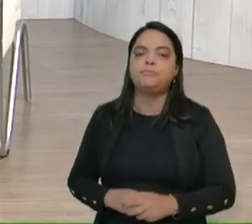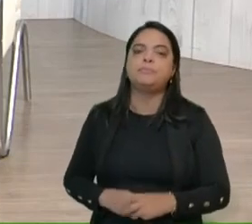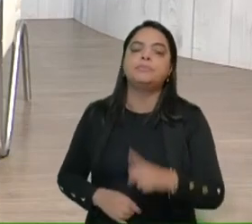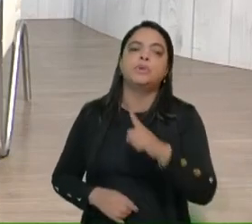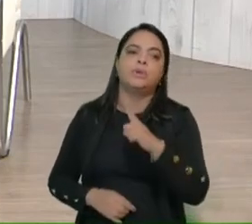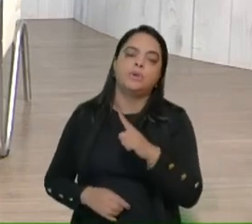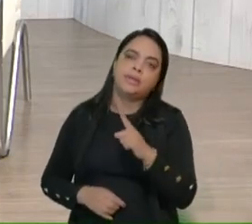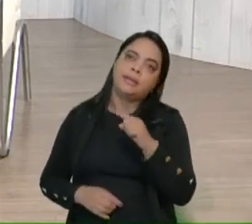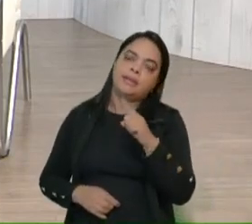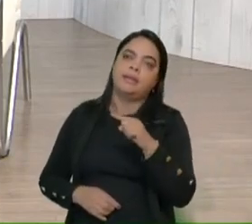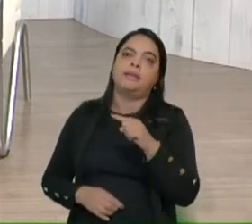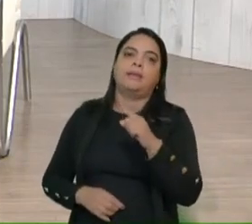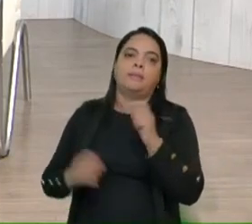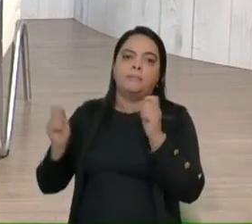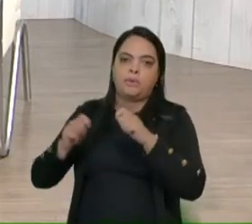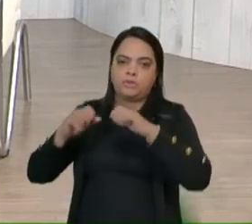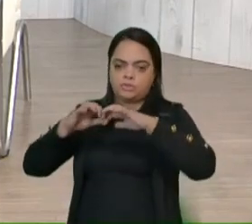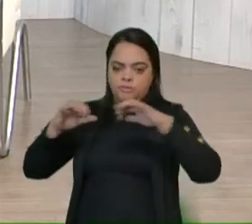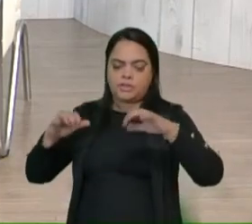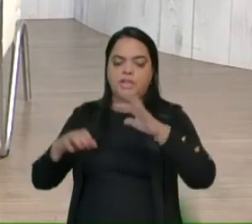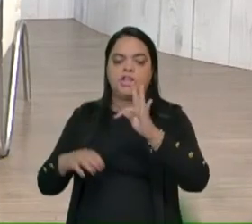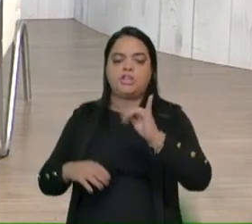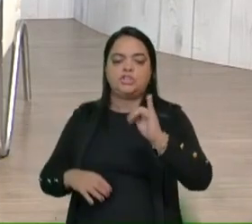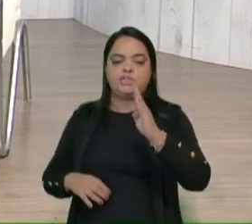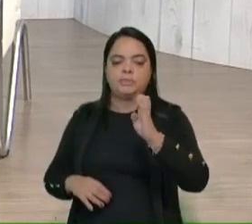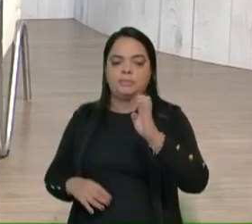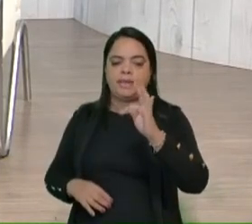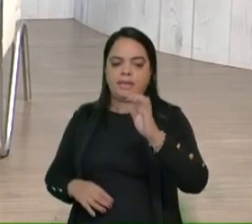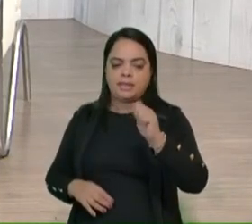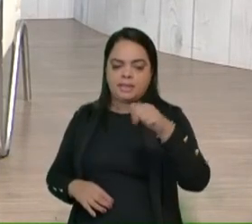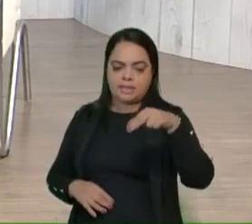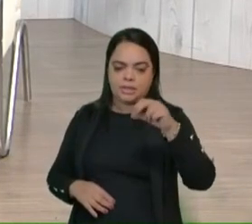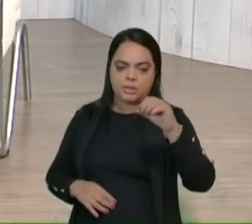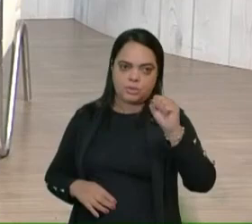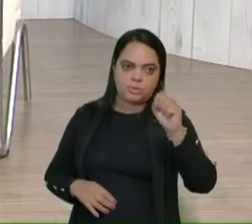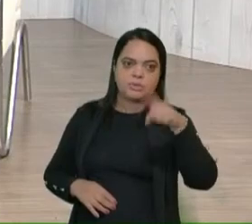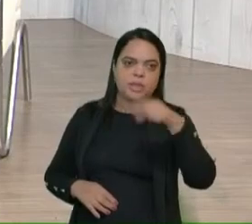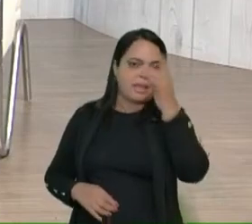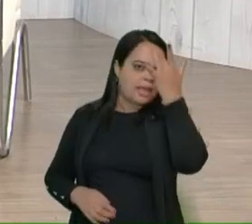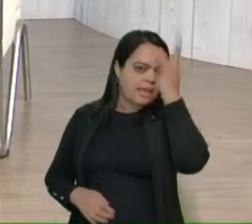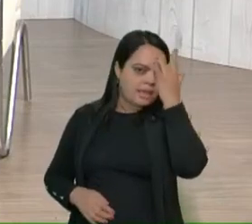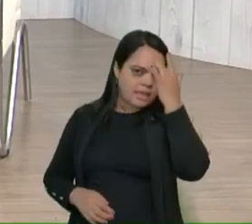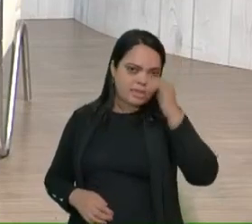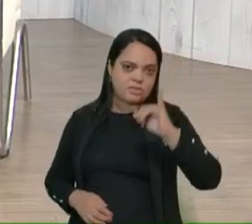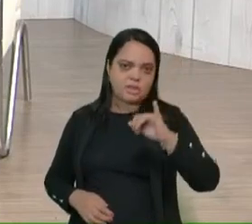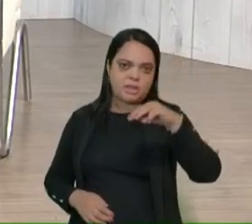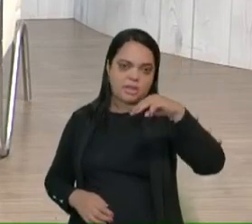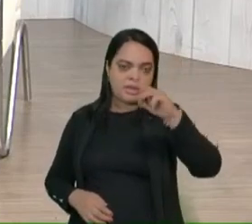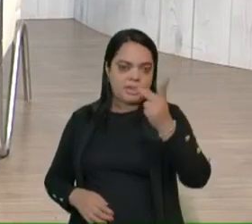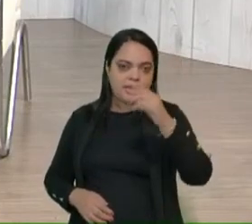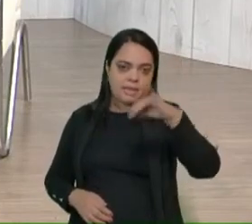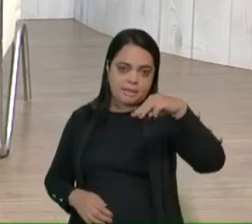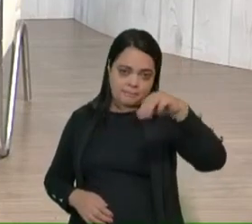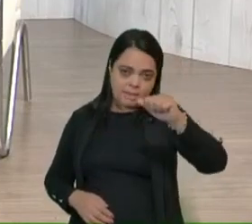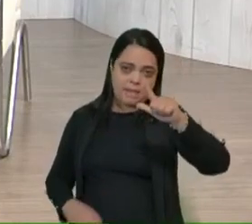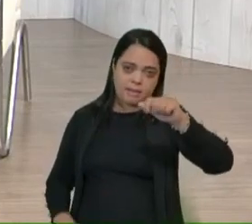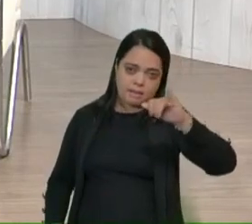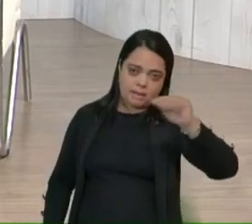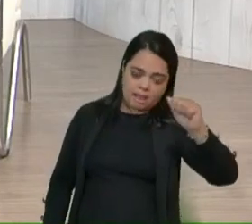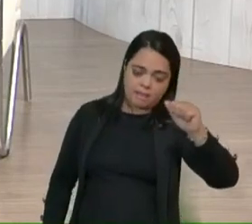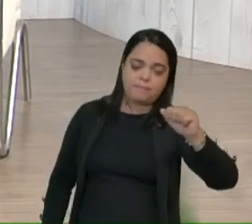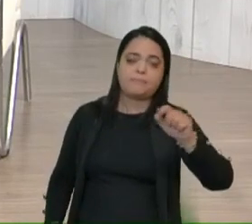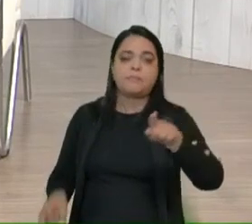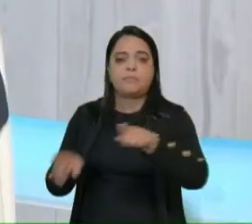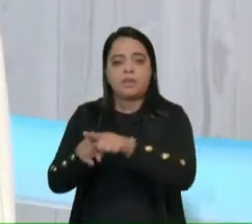dividir entre tibetanos né que são ali a Índia o Himalaia né e